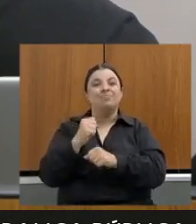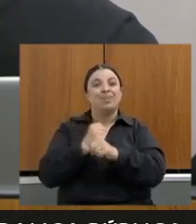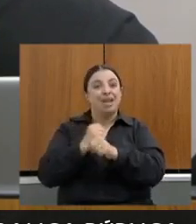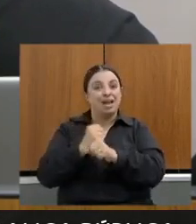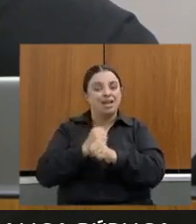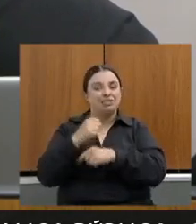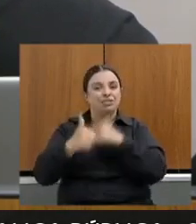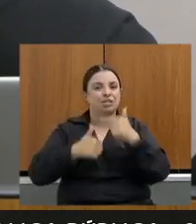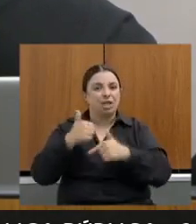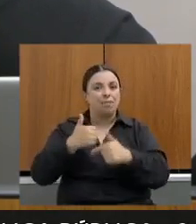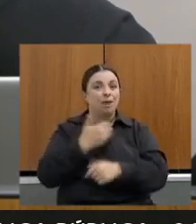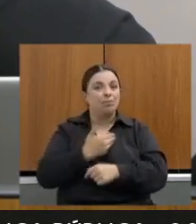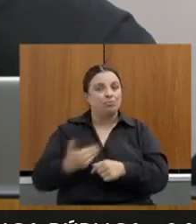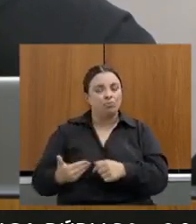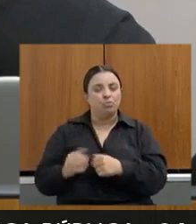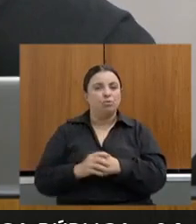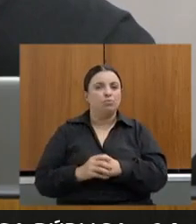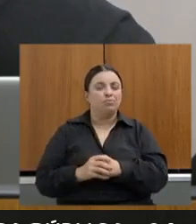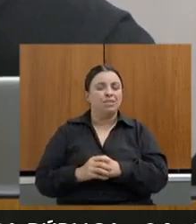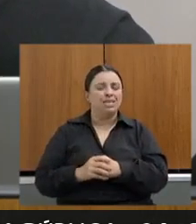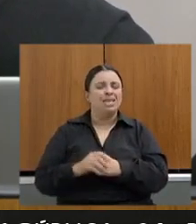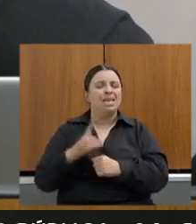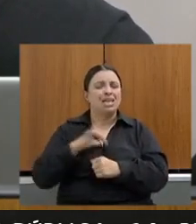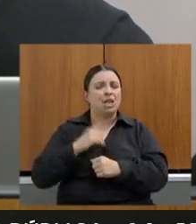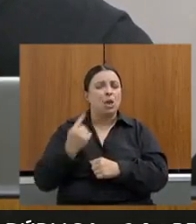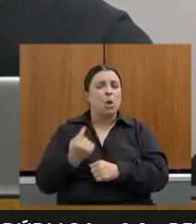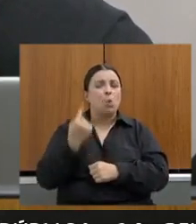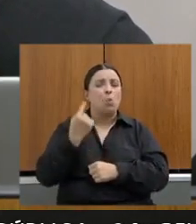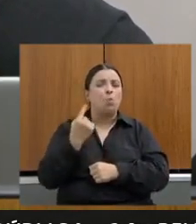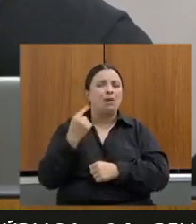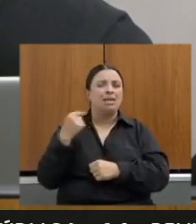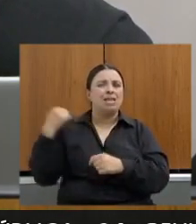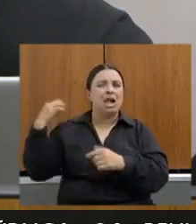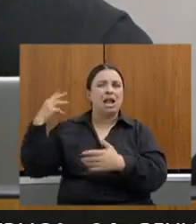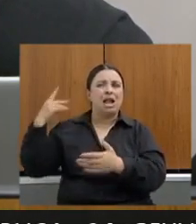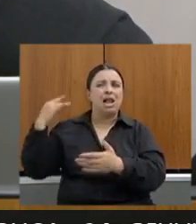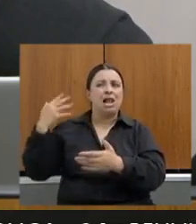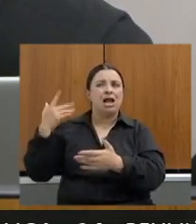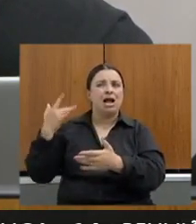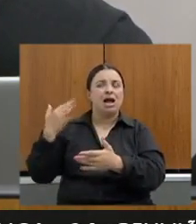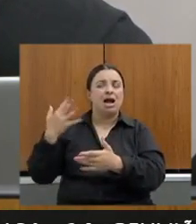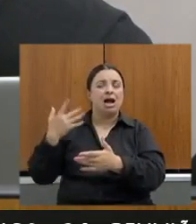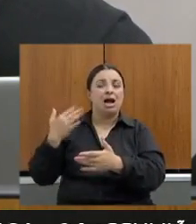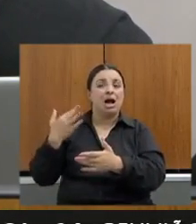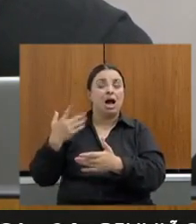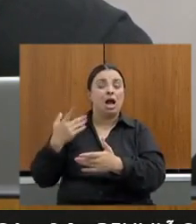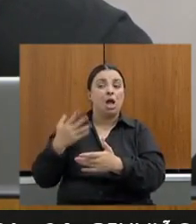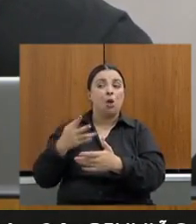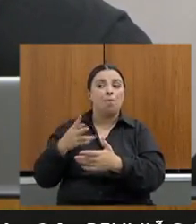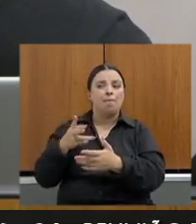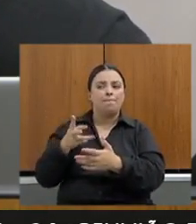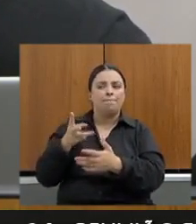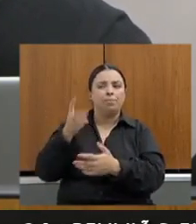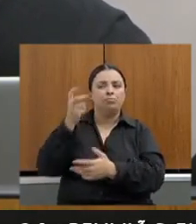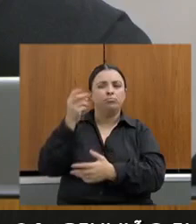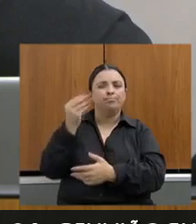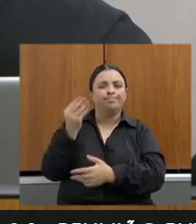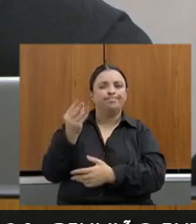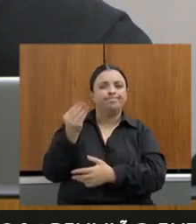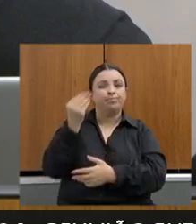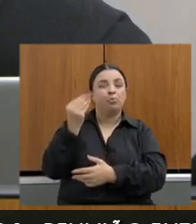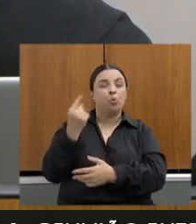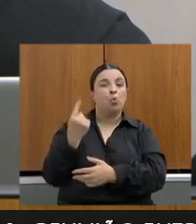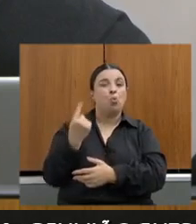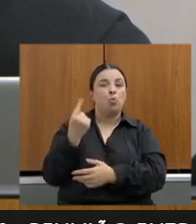das coisas que ao longo desse tempo todo eu percebi Talvez o vereador aqui vai vai ter essa mesma